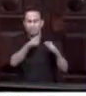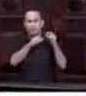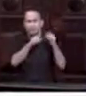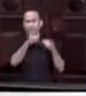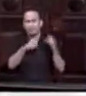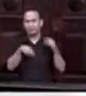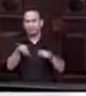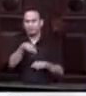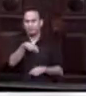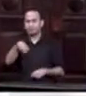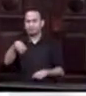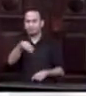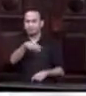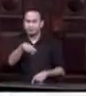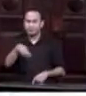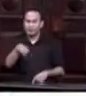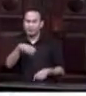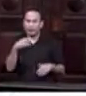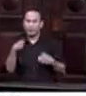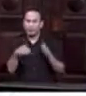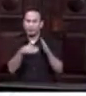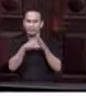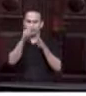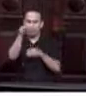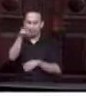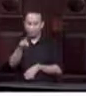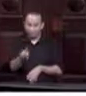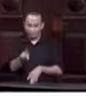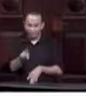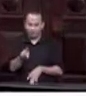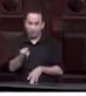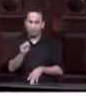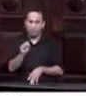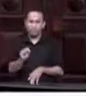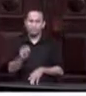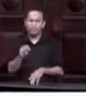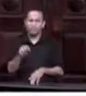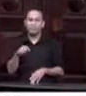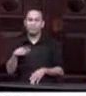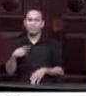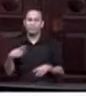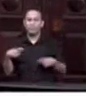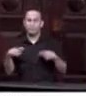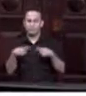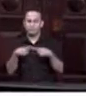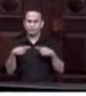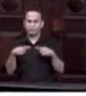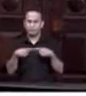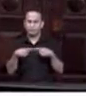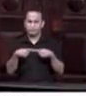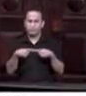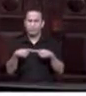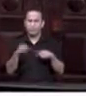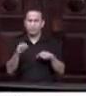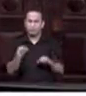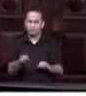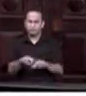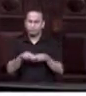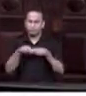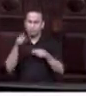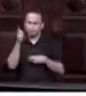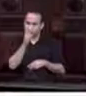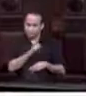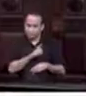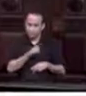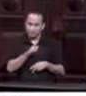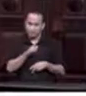e para cá até aprovar uma condição de elo, de acordo, para conseguir tirar o